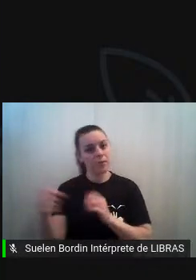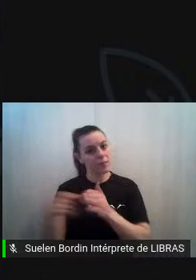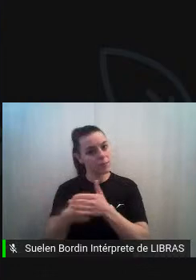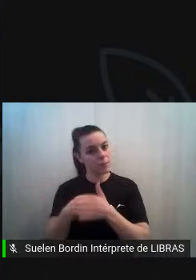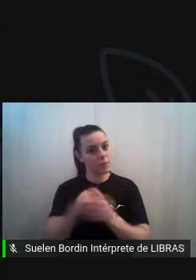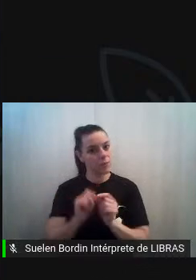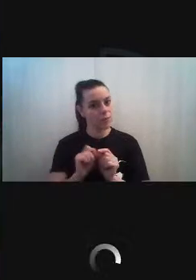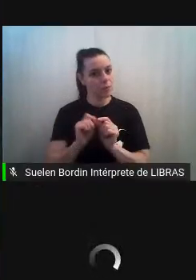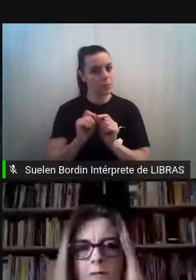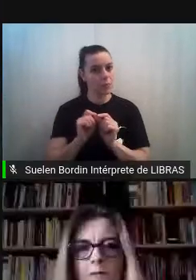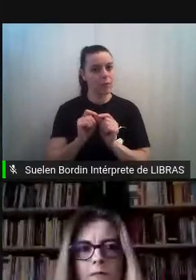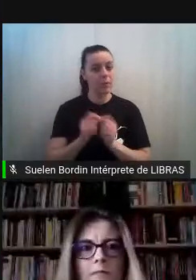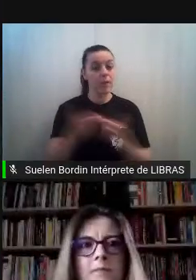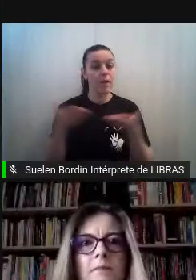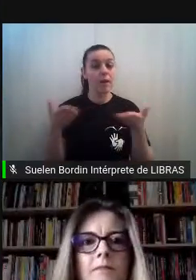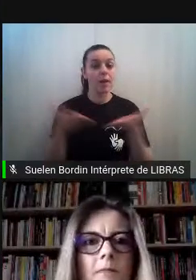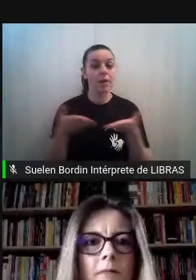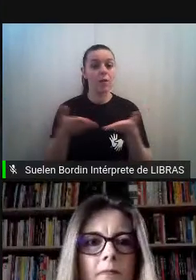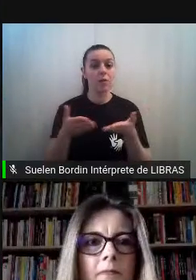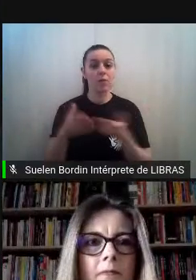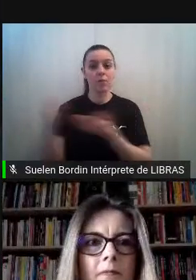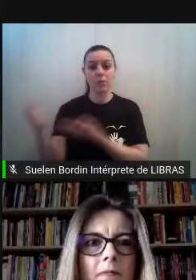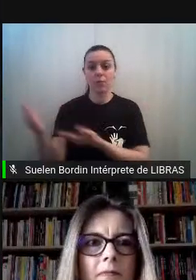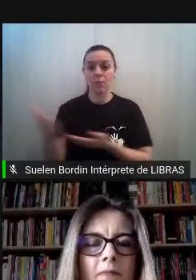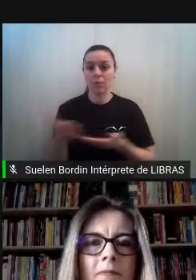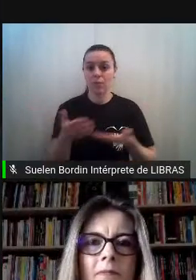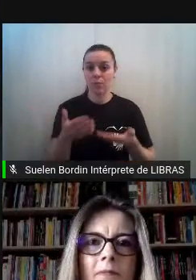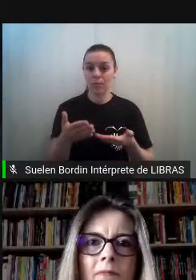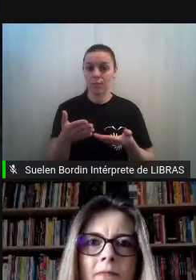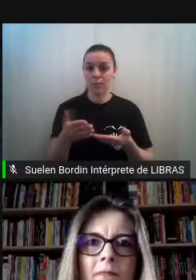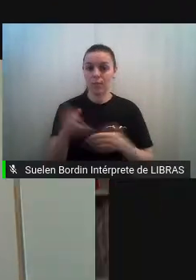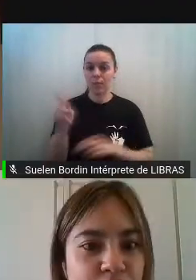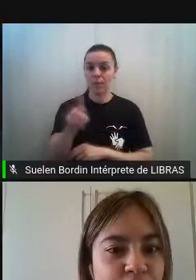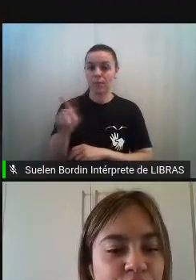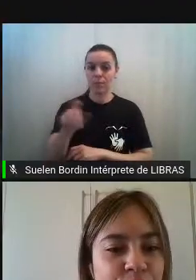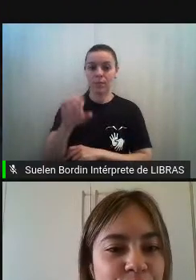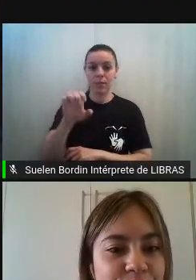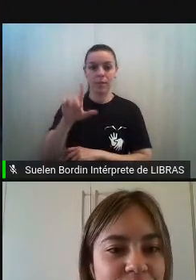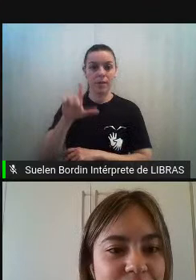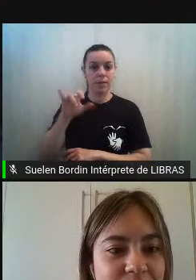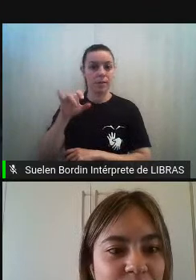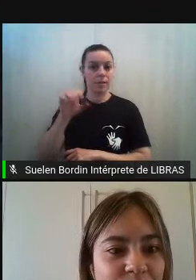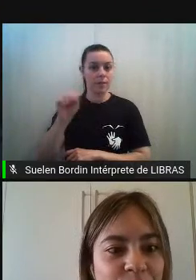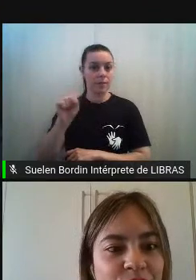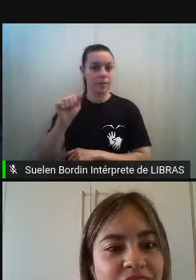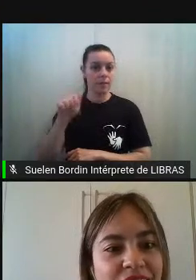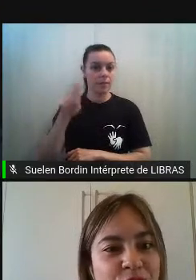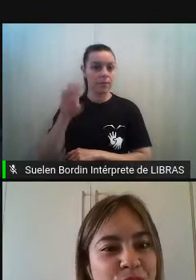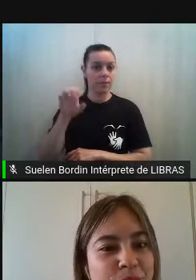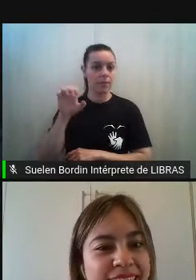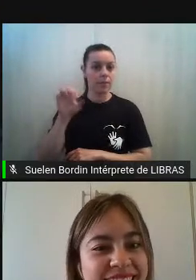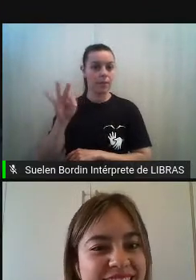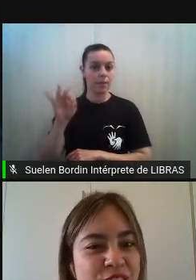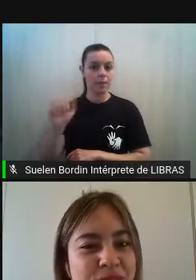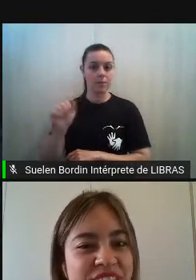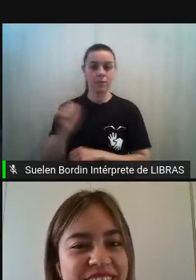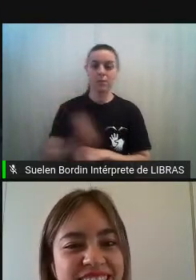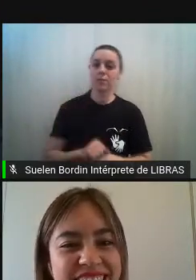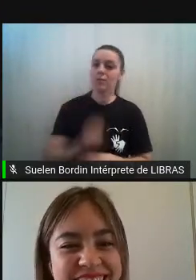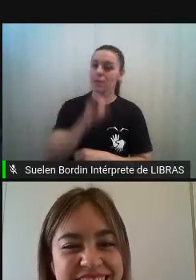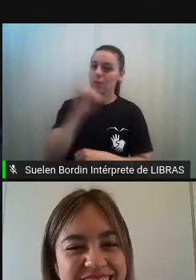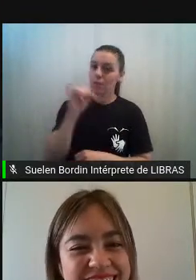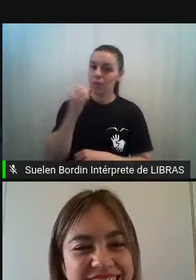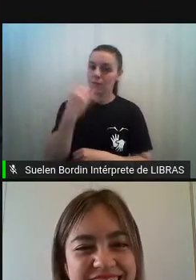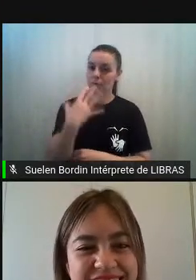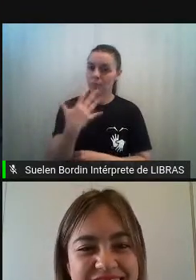convidar agora a professora Elizabeth para falar com a gente. Olá, tudo bem? Seja